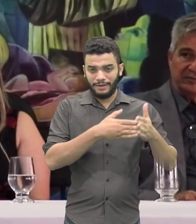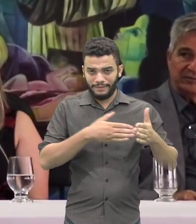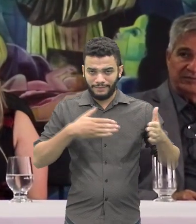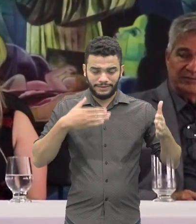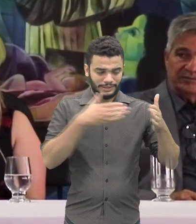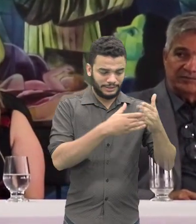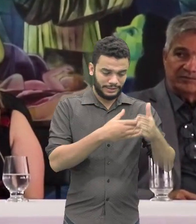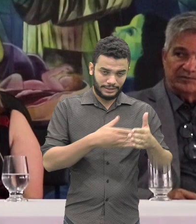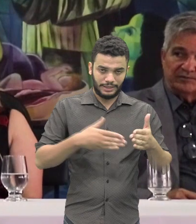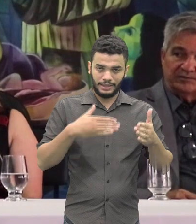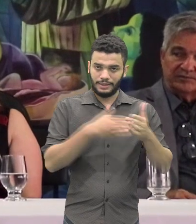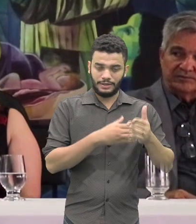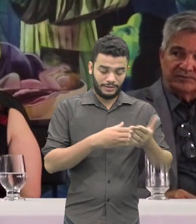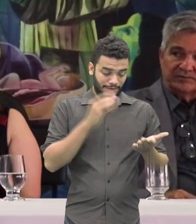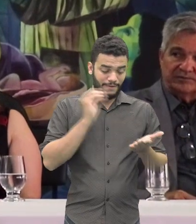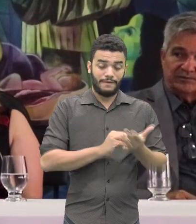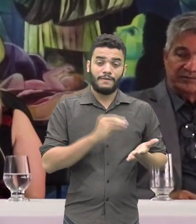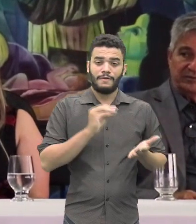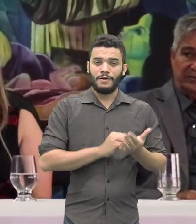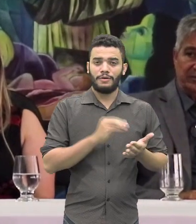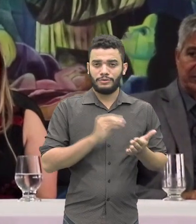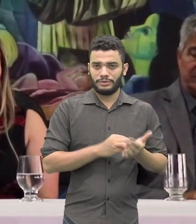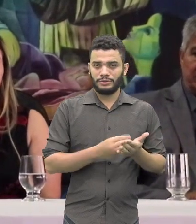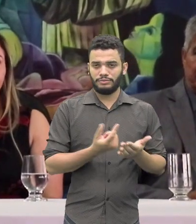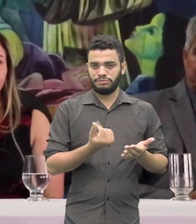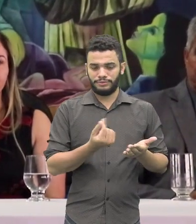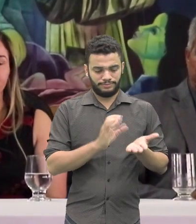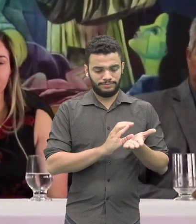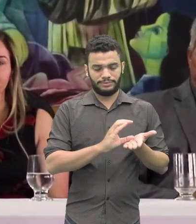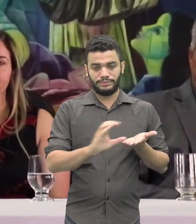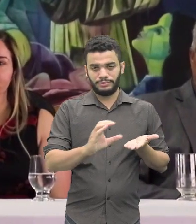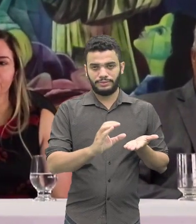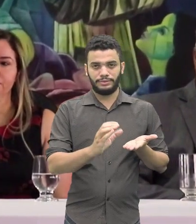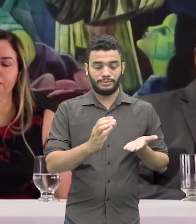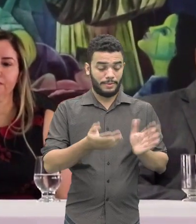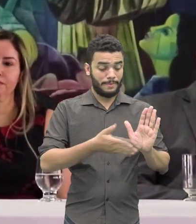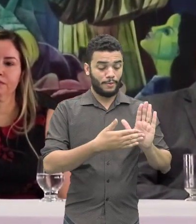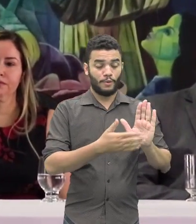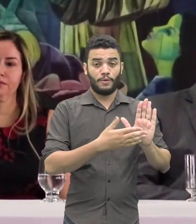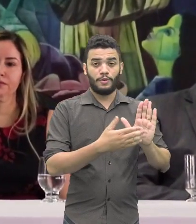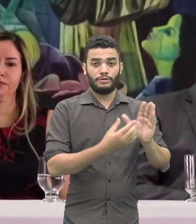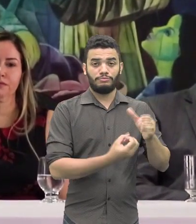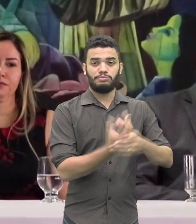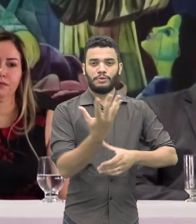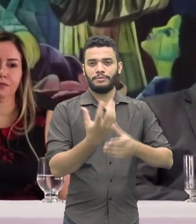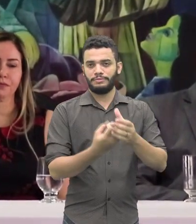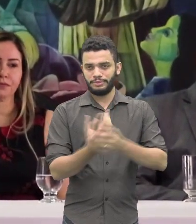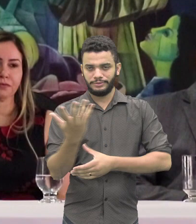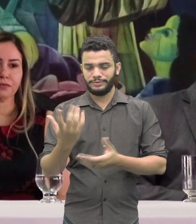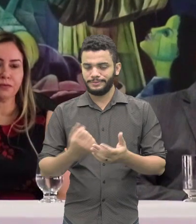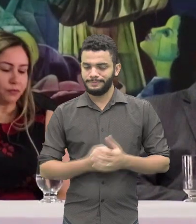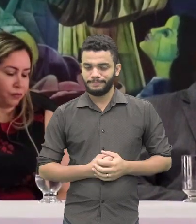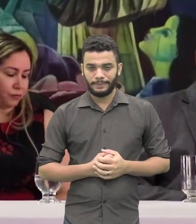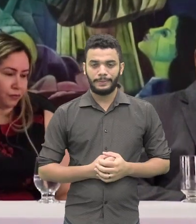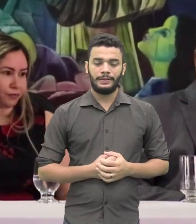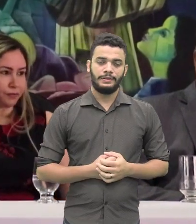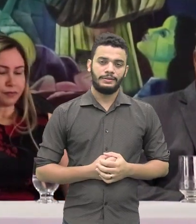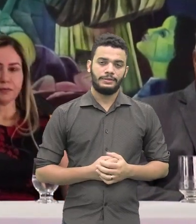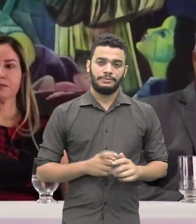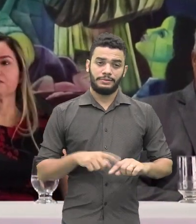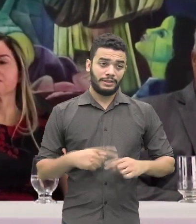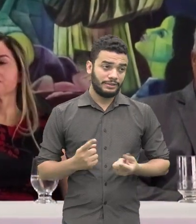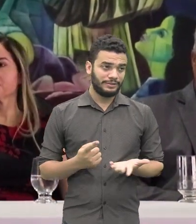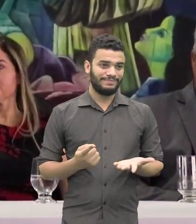os financiamentos dos programas que são tão bem bolados e para executá-los às vezes o